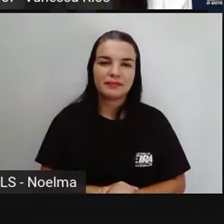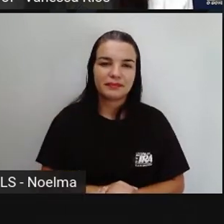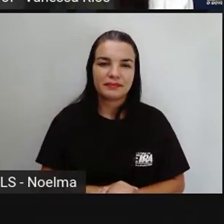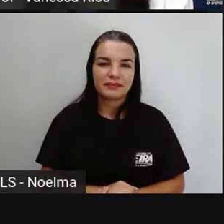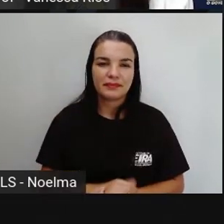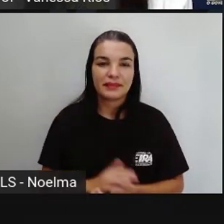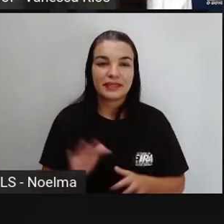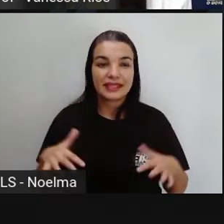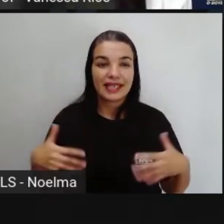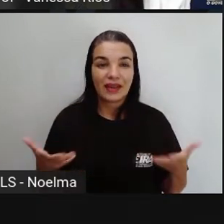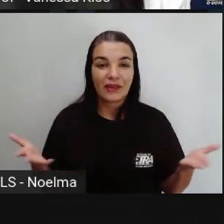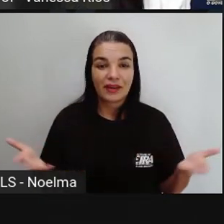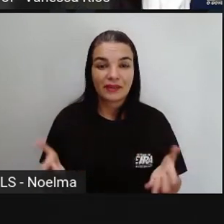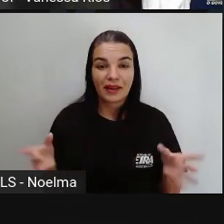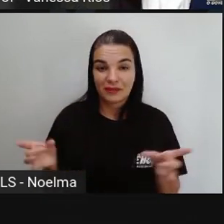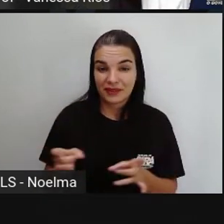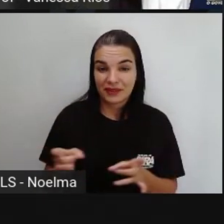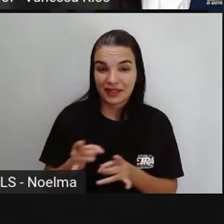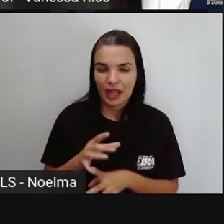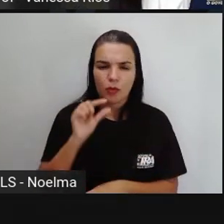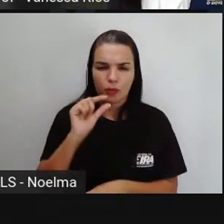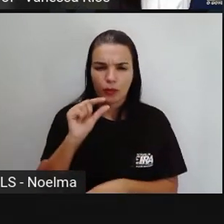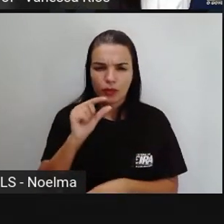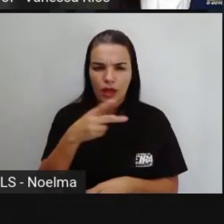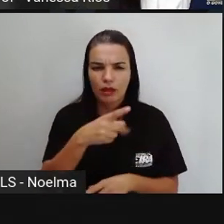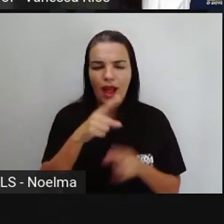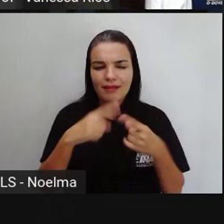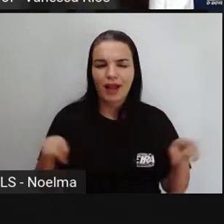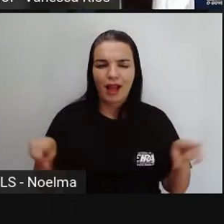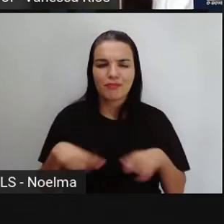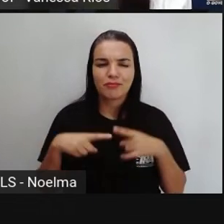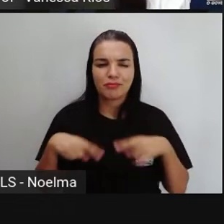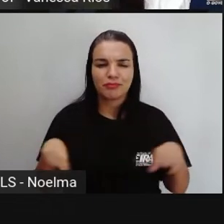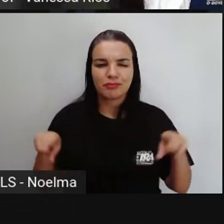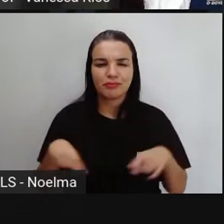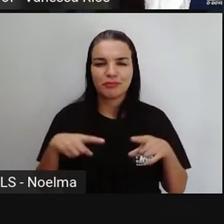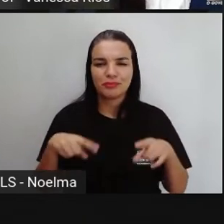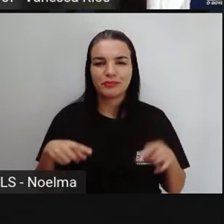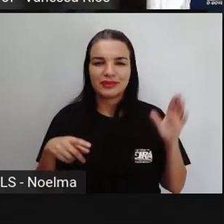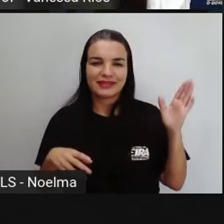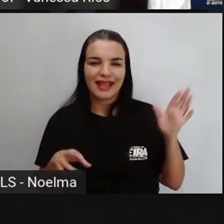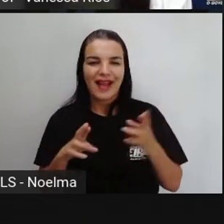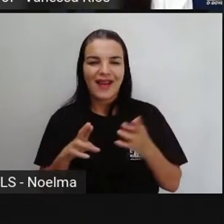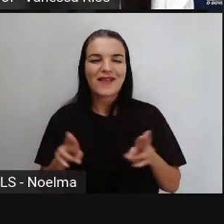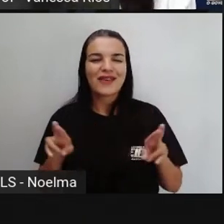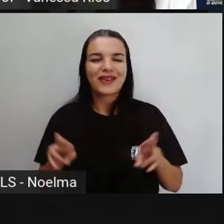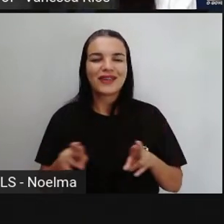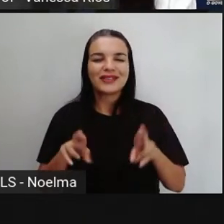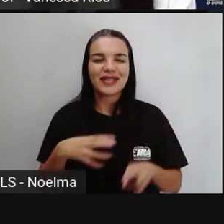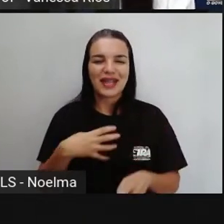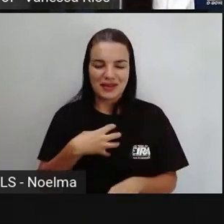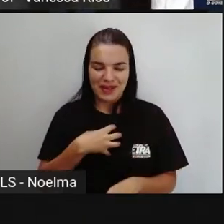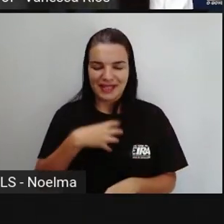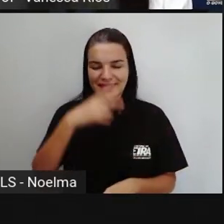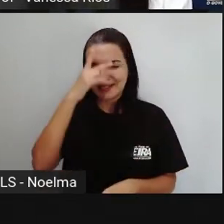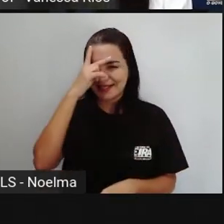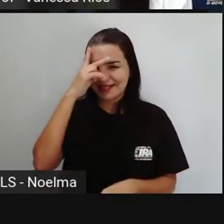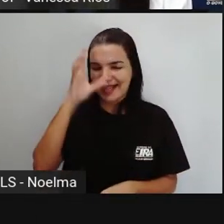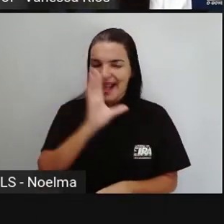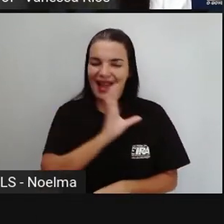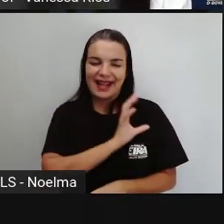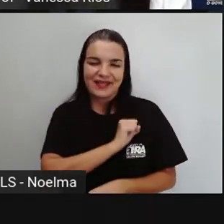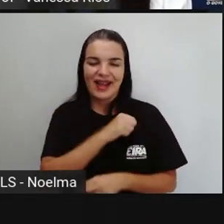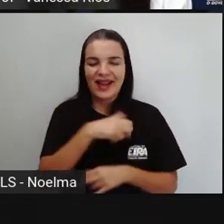E para finalizar, a Pro vai colocar um pouquinho dessa música aí, num ritmo, né, que o baiano gosta tanto, que